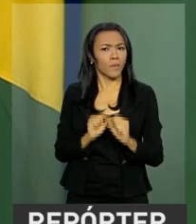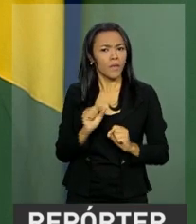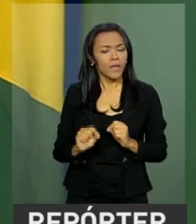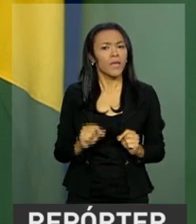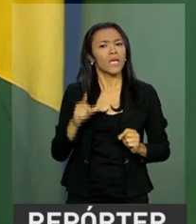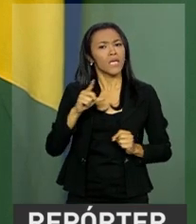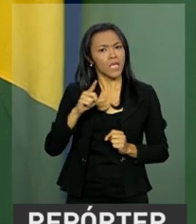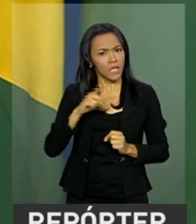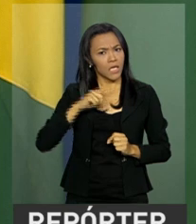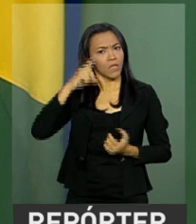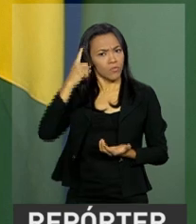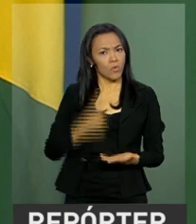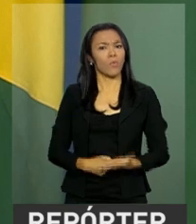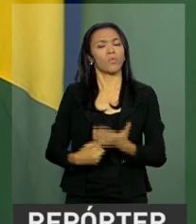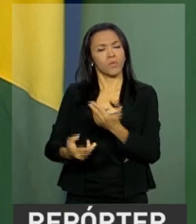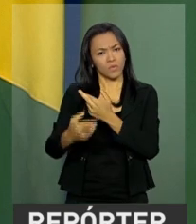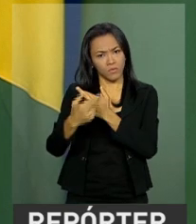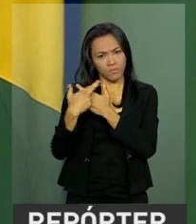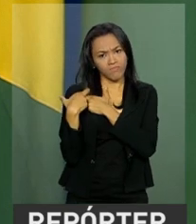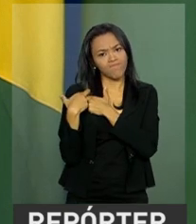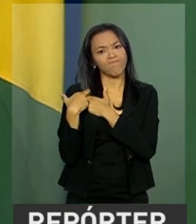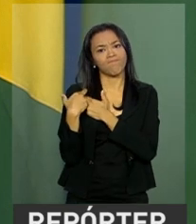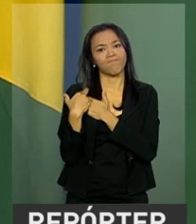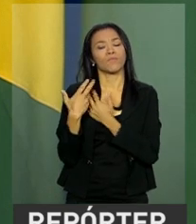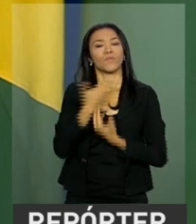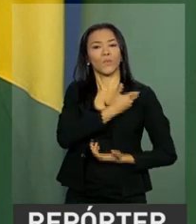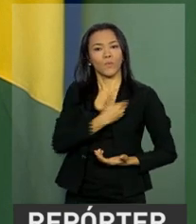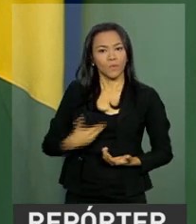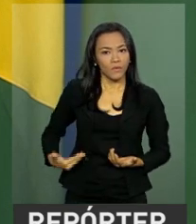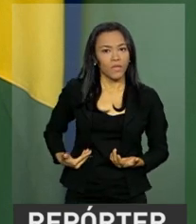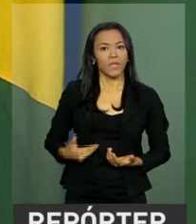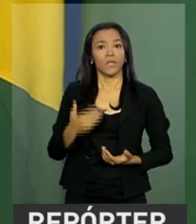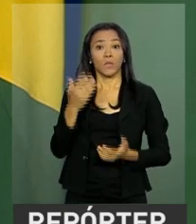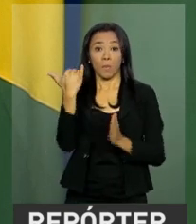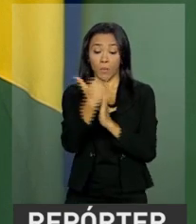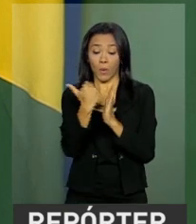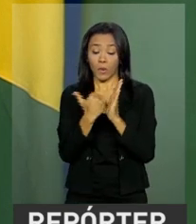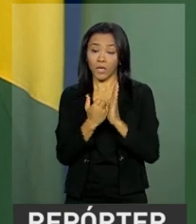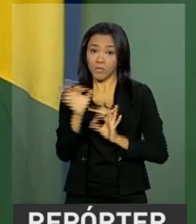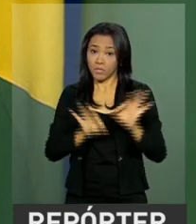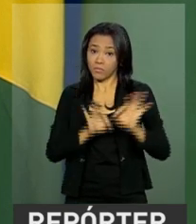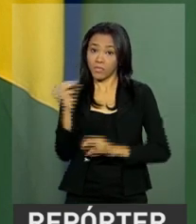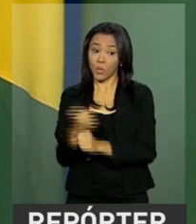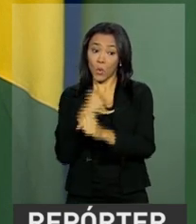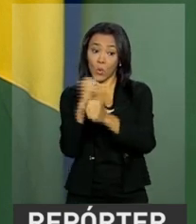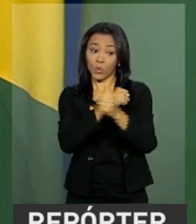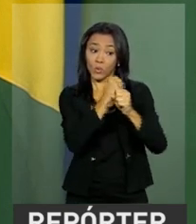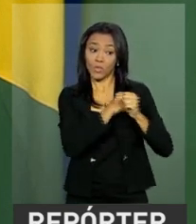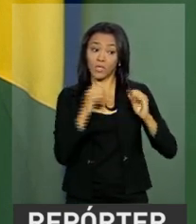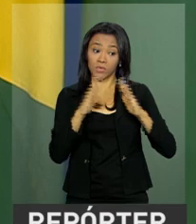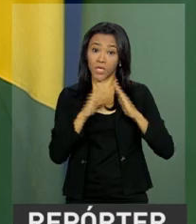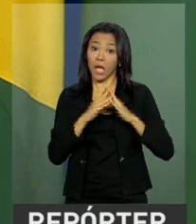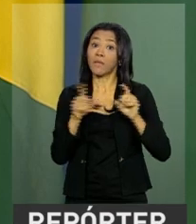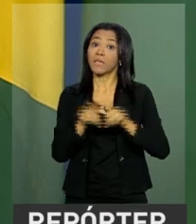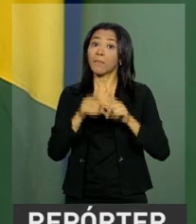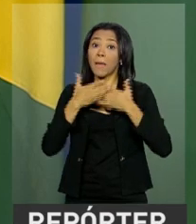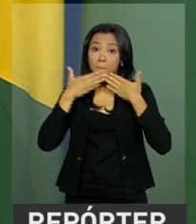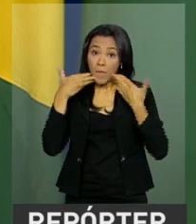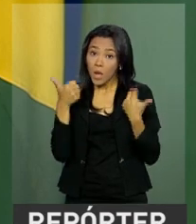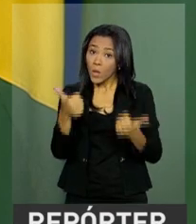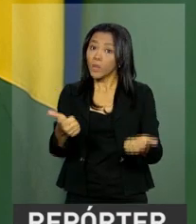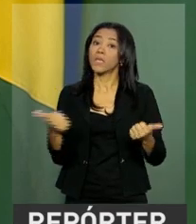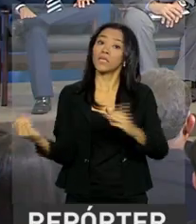tem o Estado a responsabilidade de promover programas de construção de moradias e a melhoria das